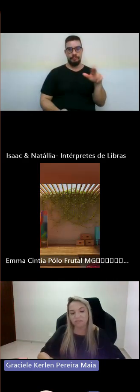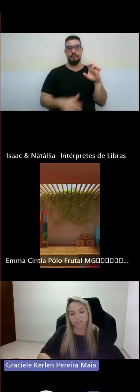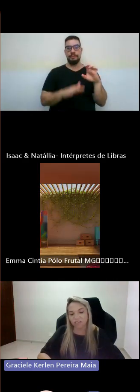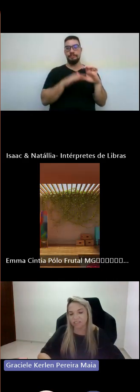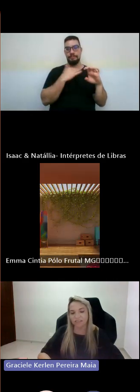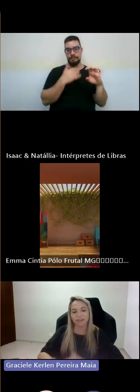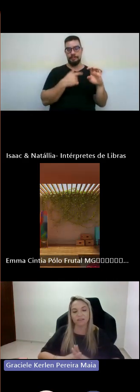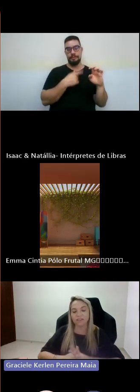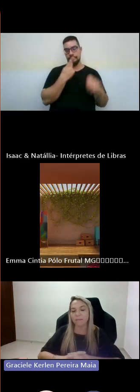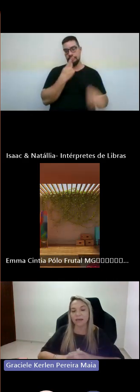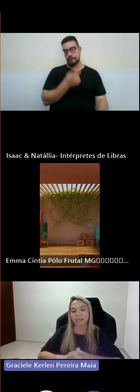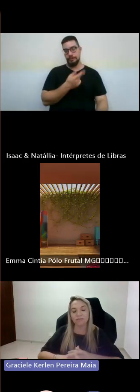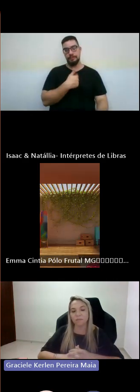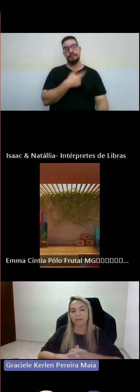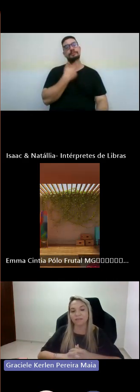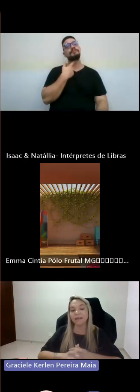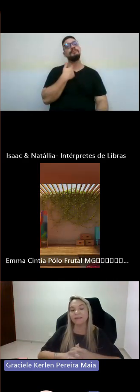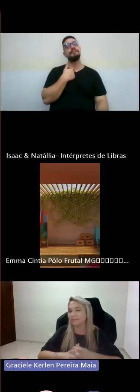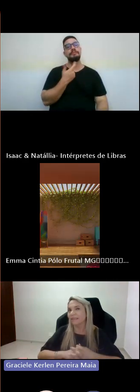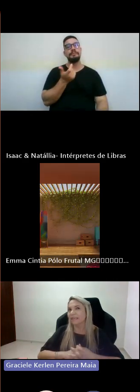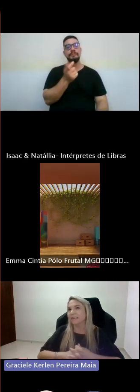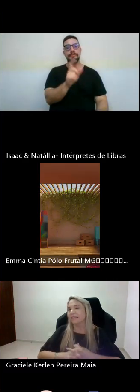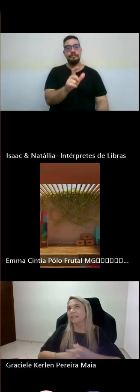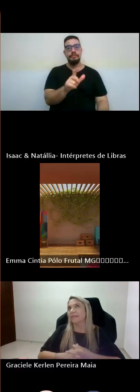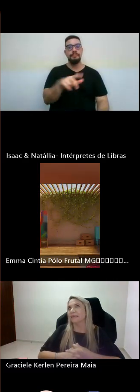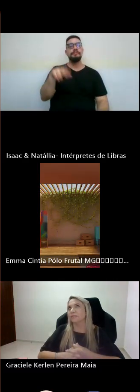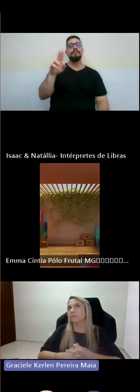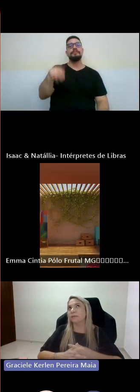Que vontade de dizer, jamais vou aprender